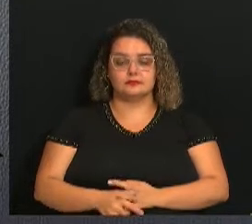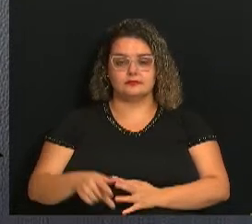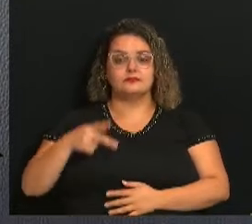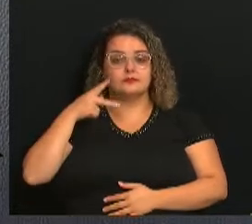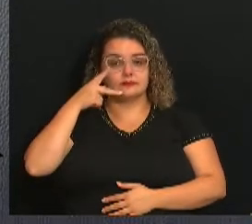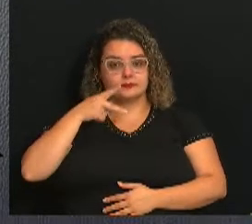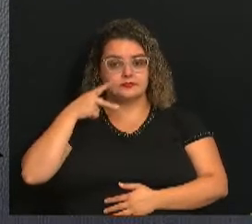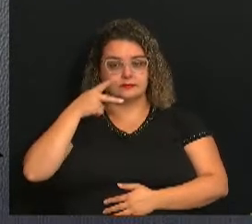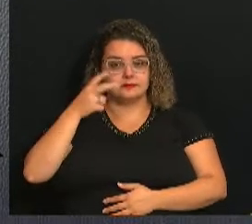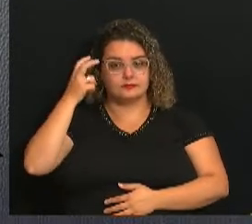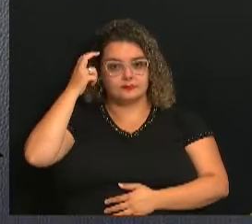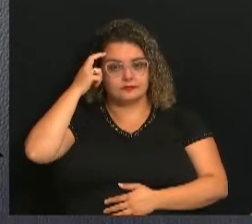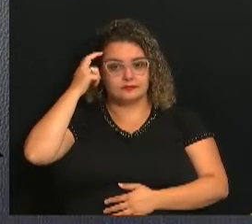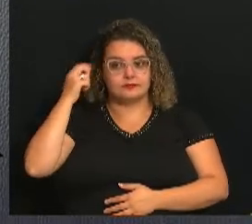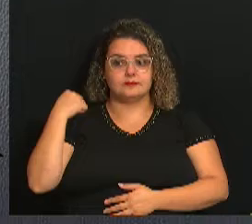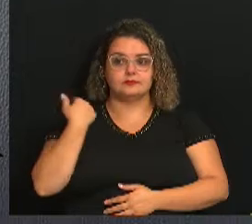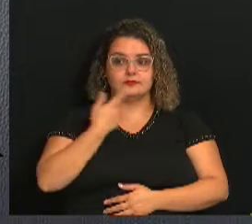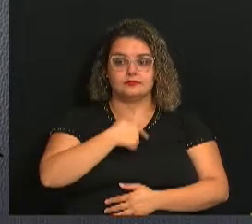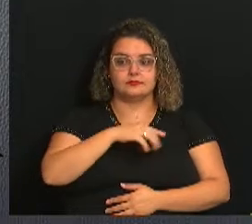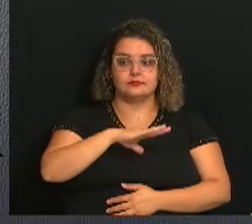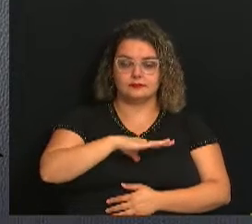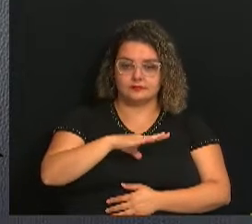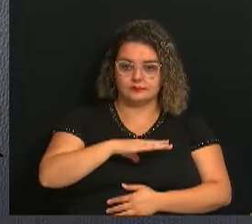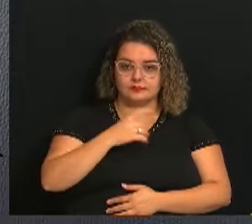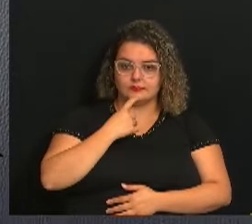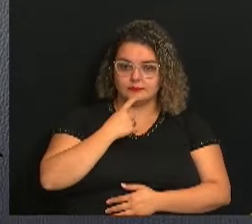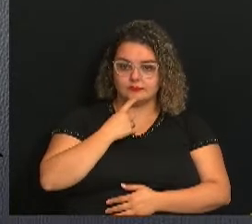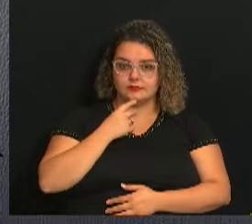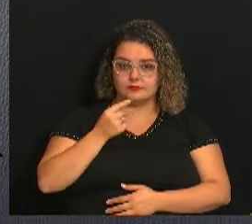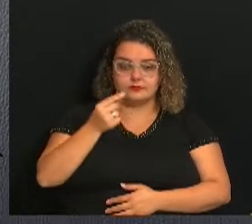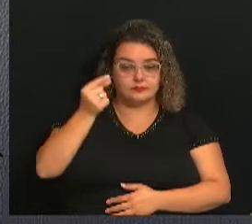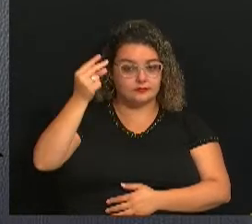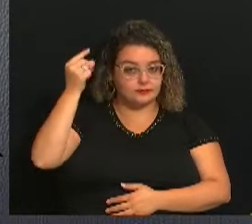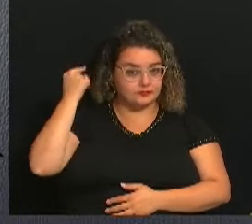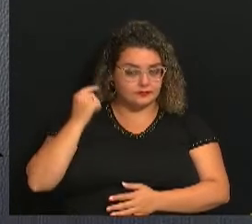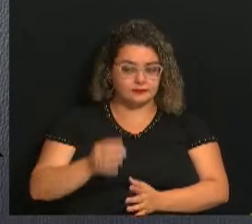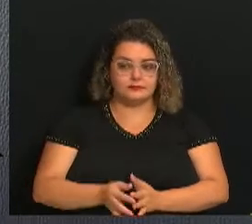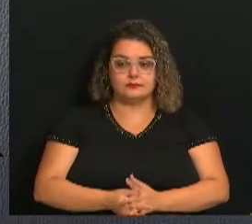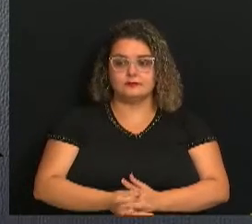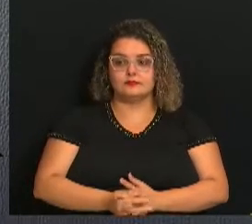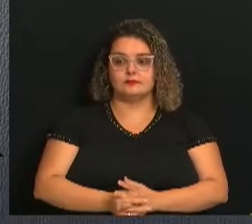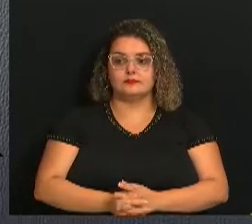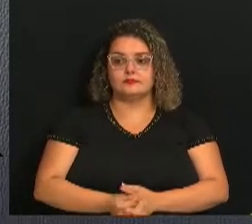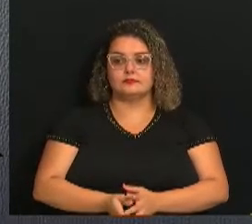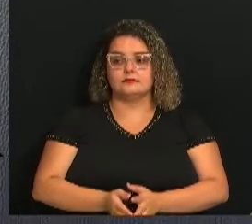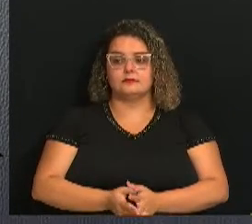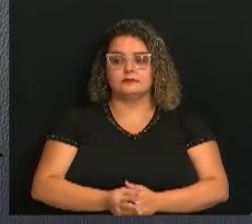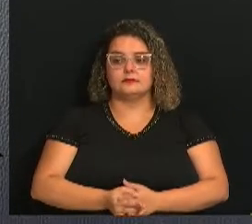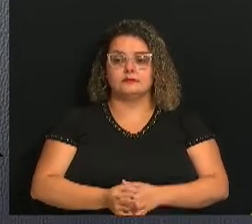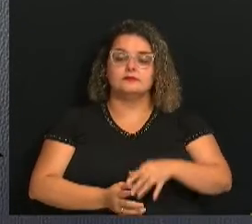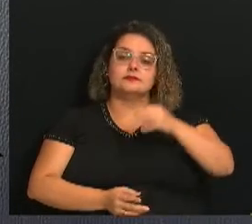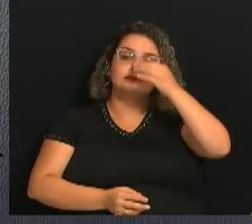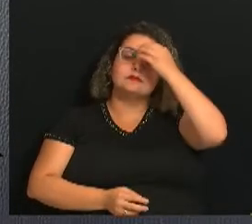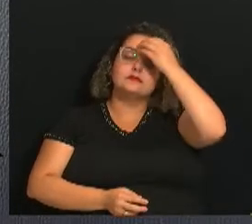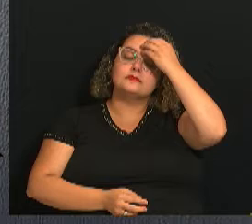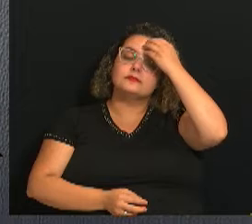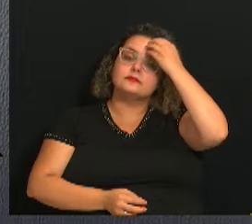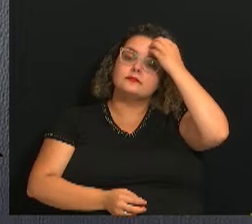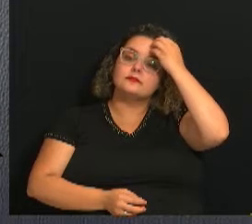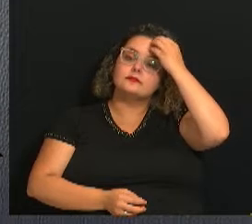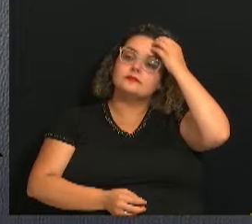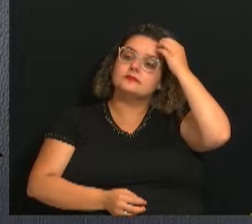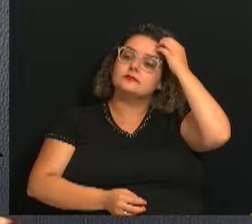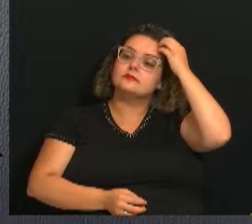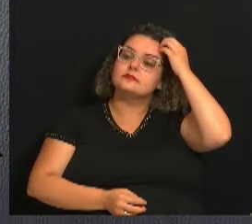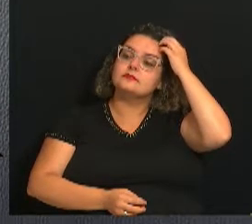no nosso município há muito tempo. Bom, para a realização da nossa reunião de